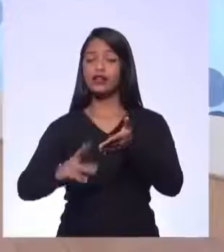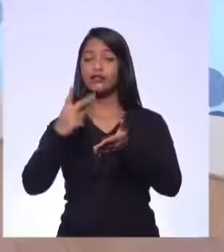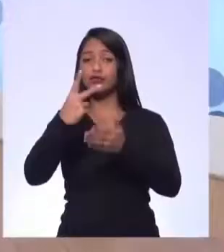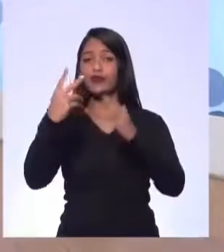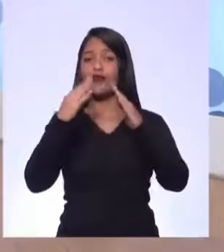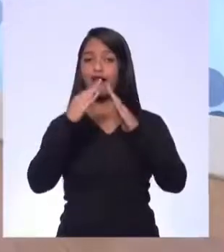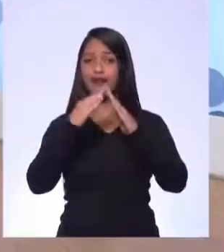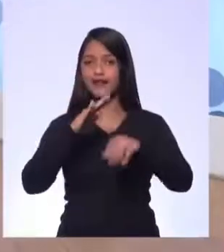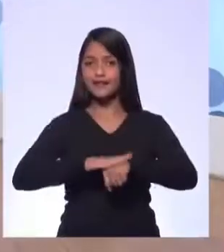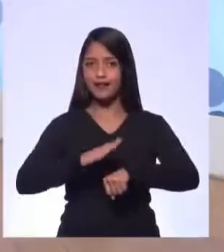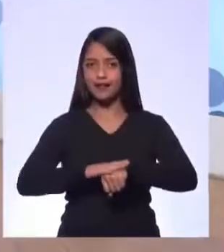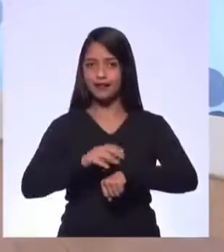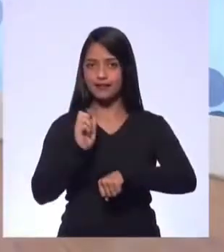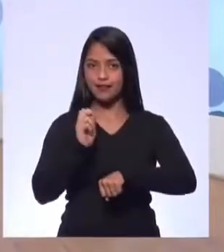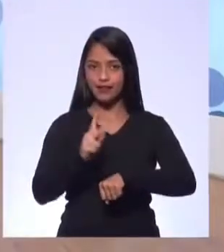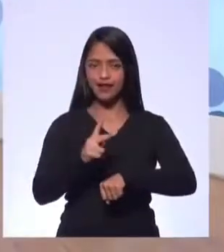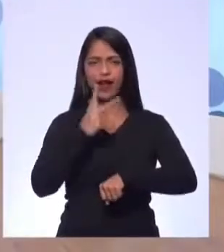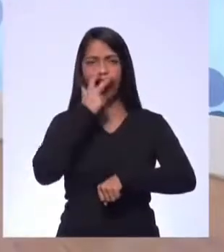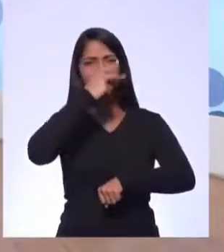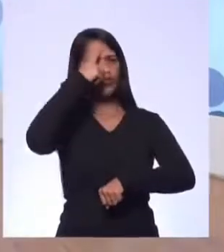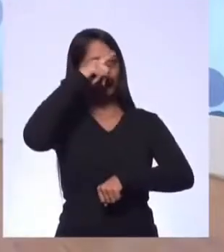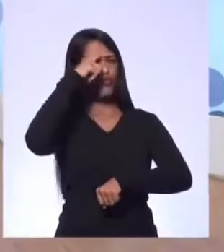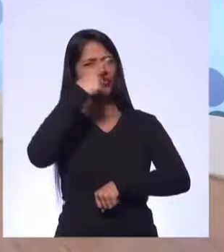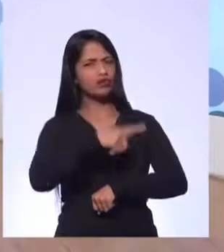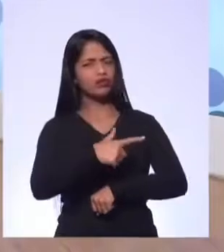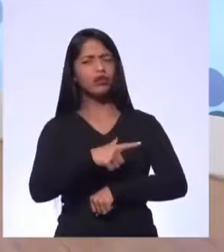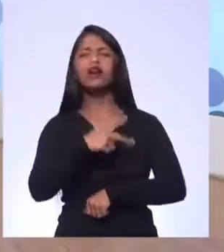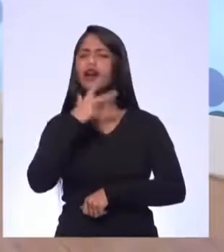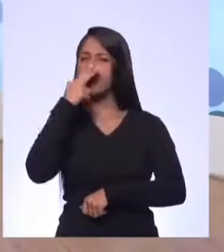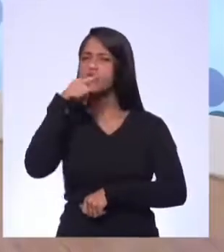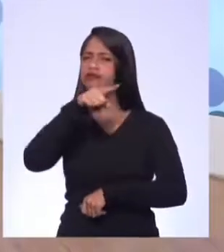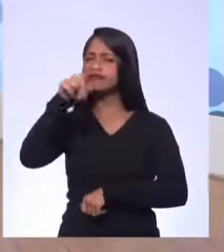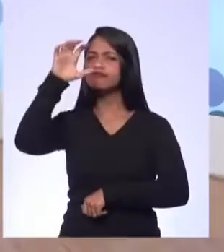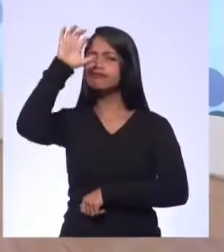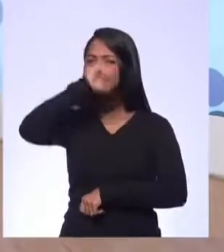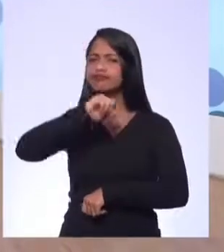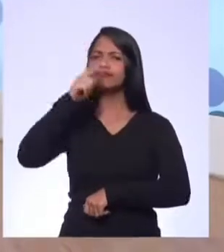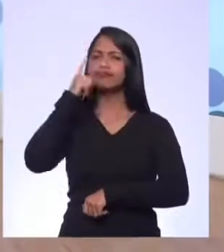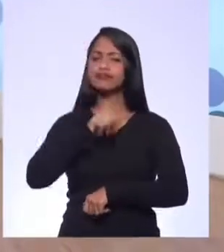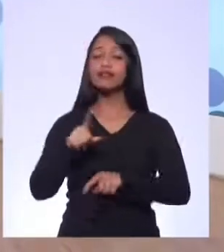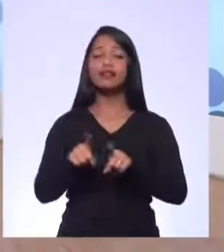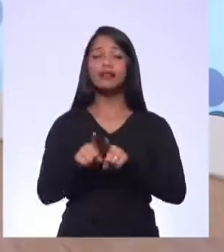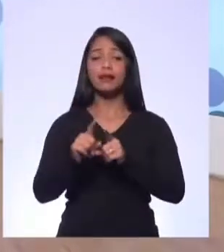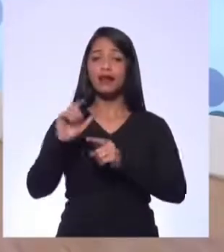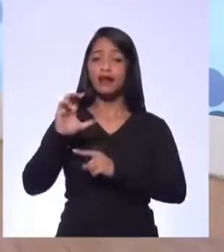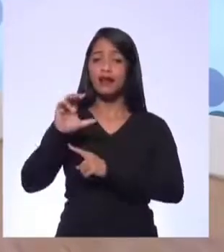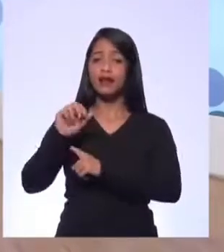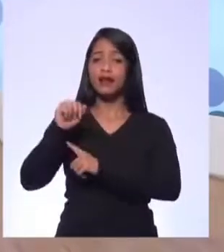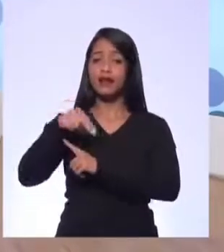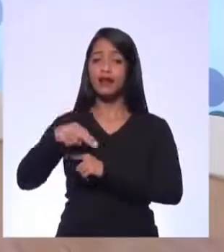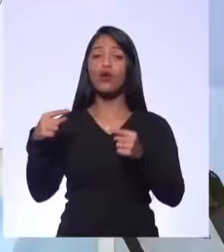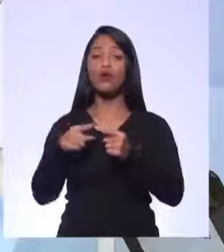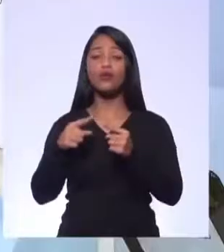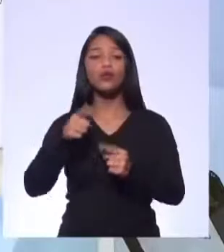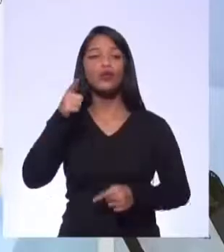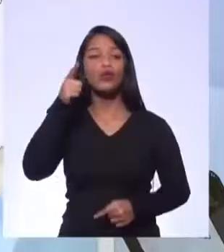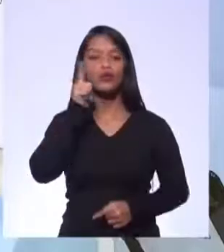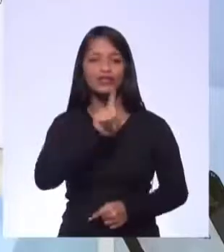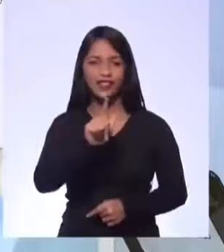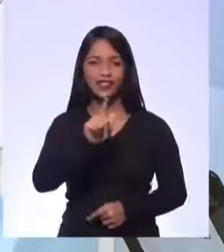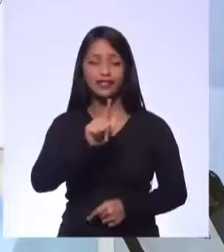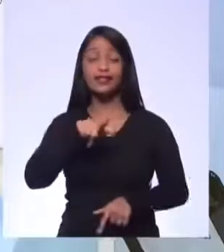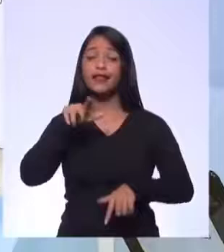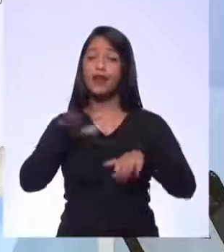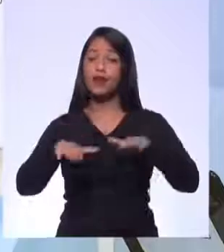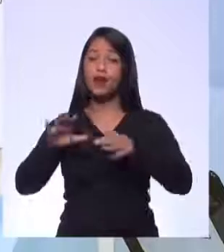Acho que o pessoal pegou bastante aí. Lembrando que o can também a gente pode usar para nós conseguimos, né, Antônia? Também. Isso depende do contexto. Lembra? O contexto